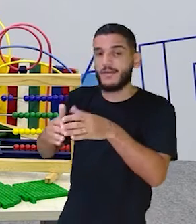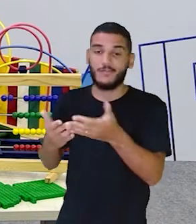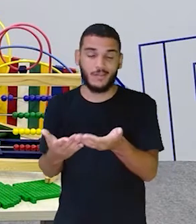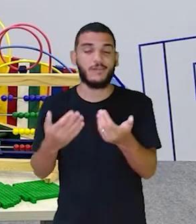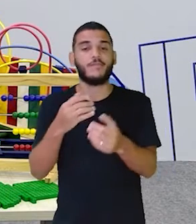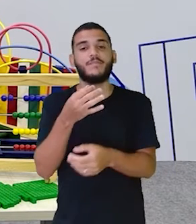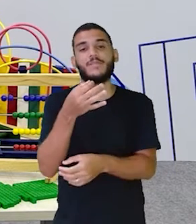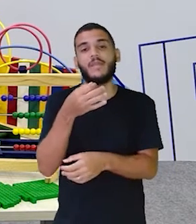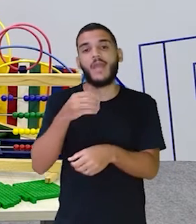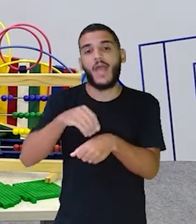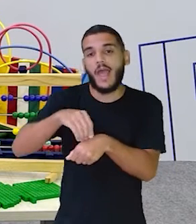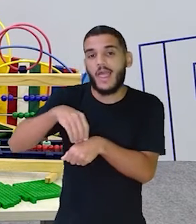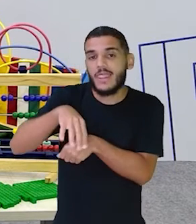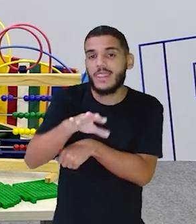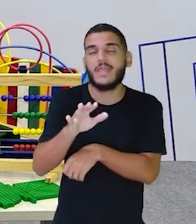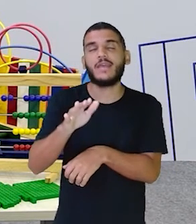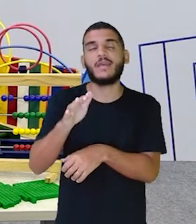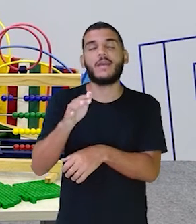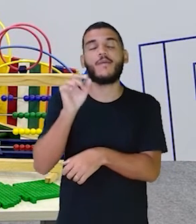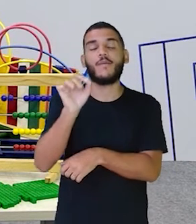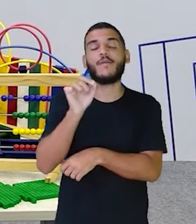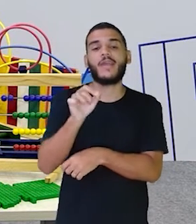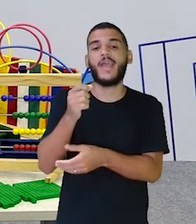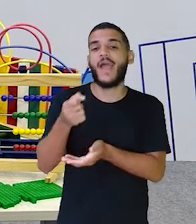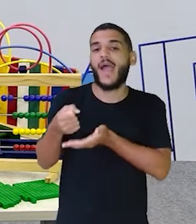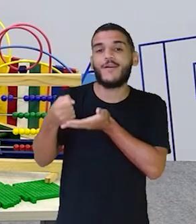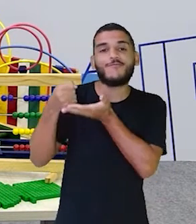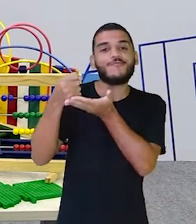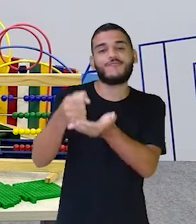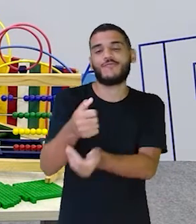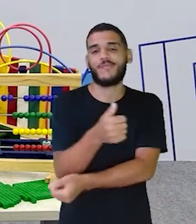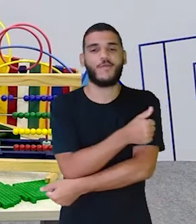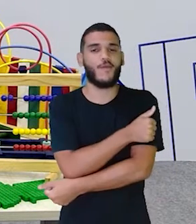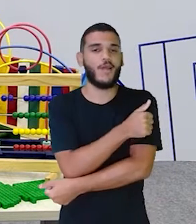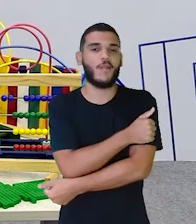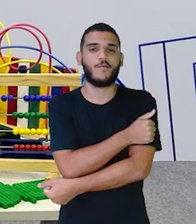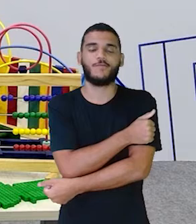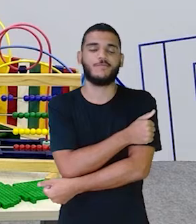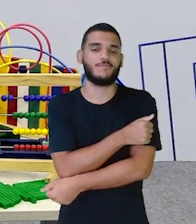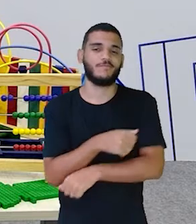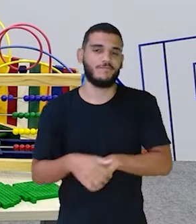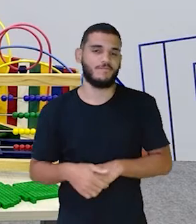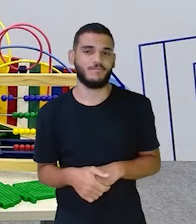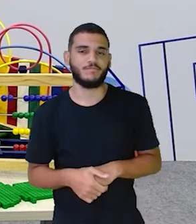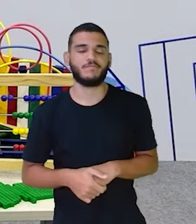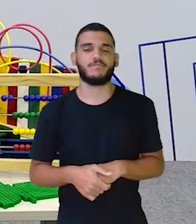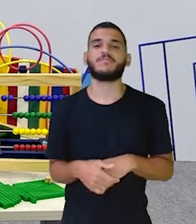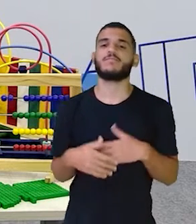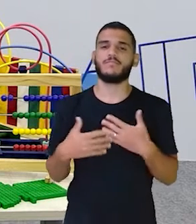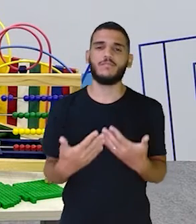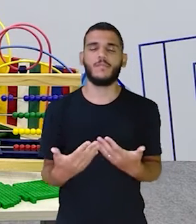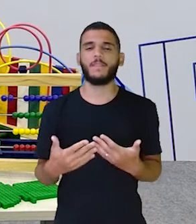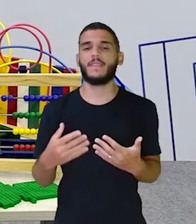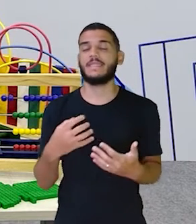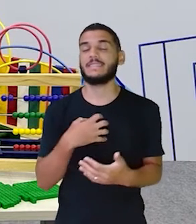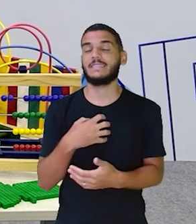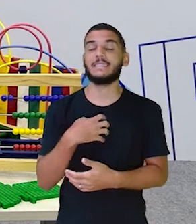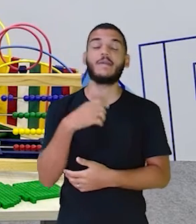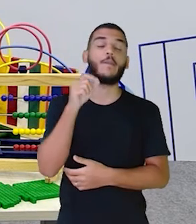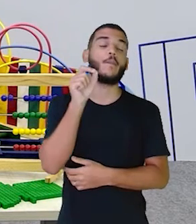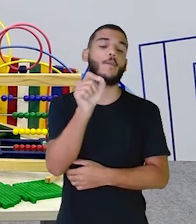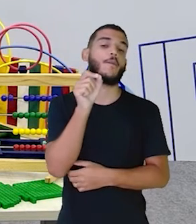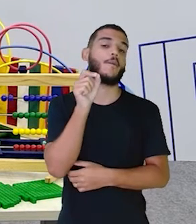dica ajuda muito o estudante se sentir contemplado, ele sentir de verdade